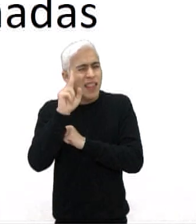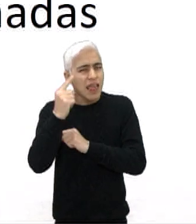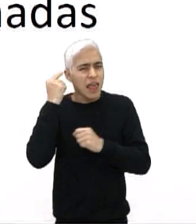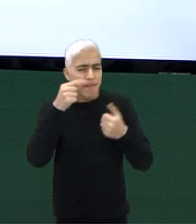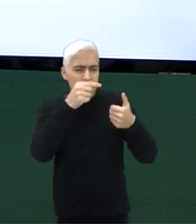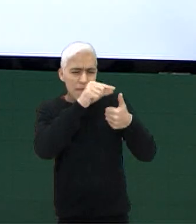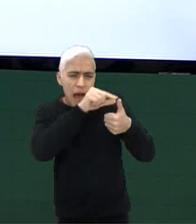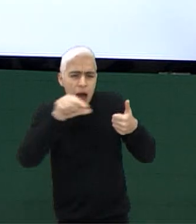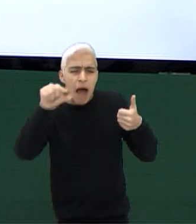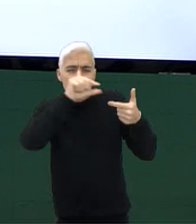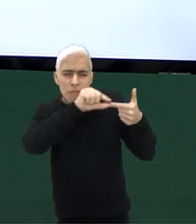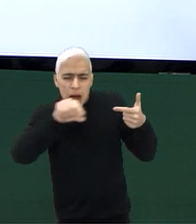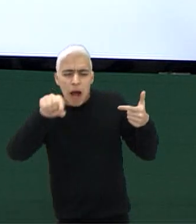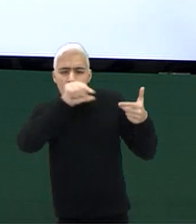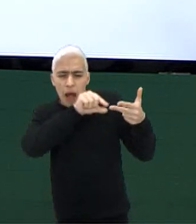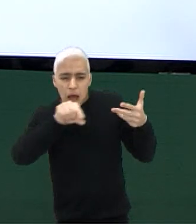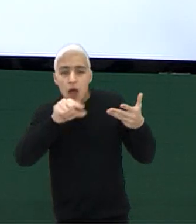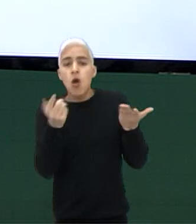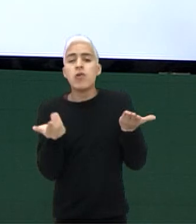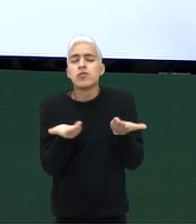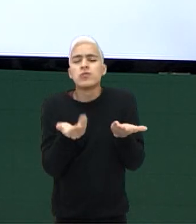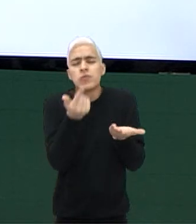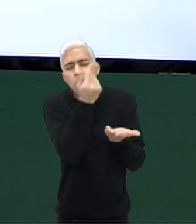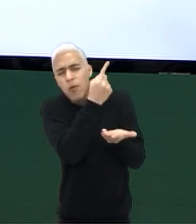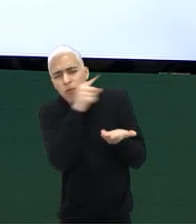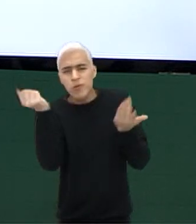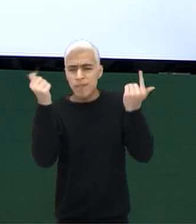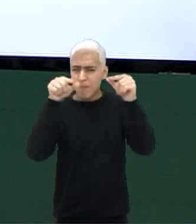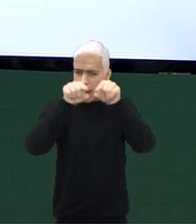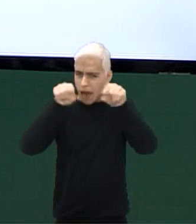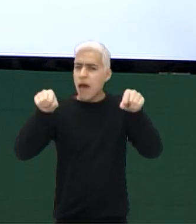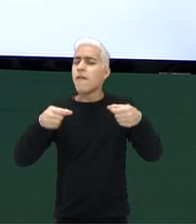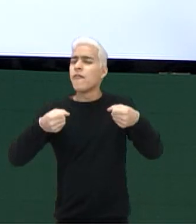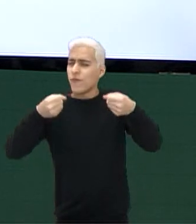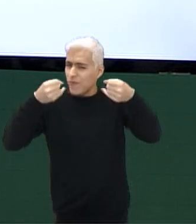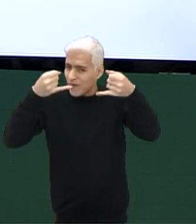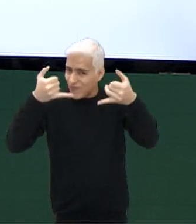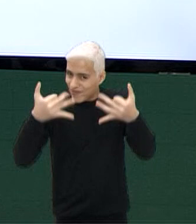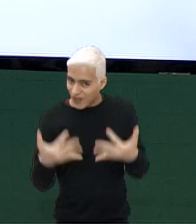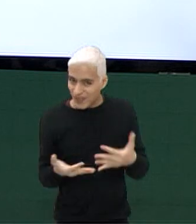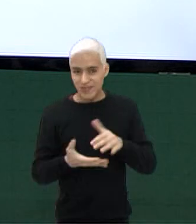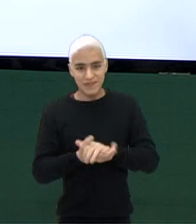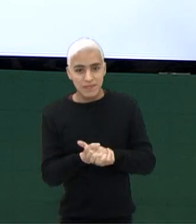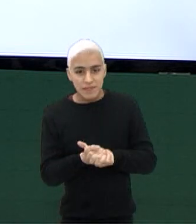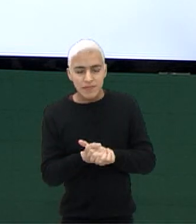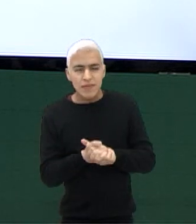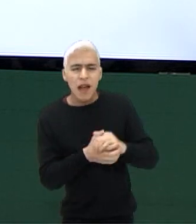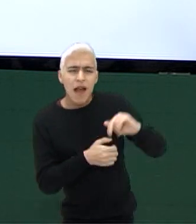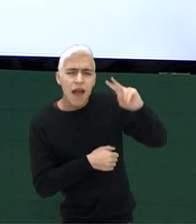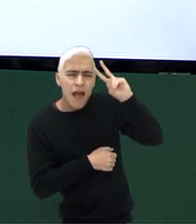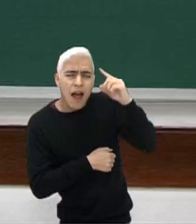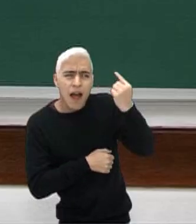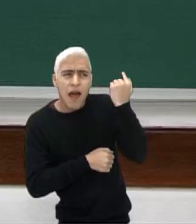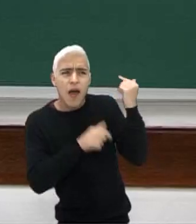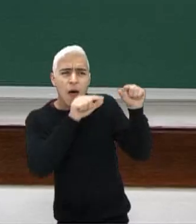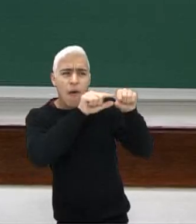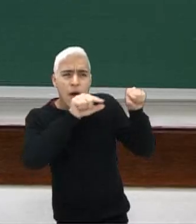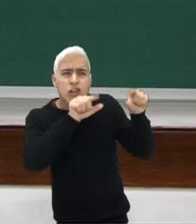subordinadas. Hoje, a gente vai para a última, que é a apositiva. E rever aquelas orações que nós